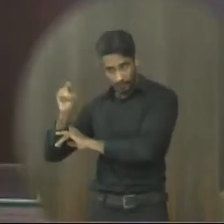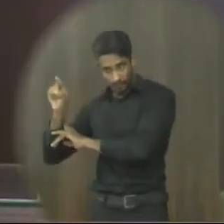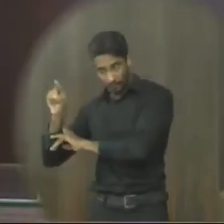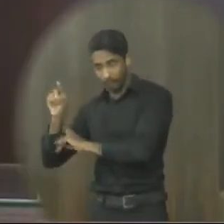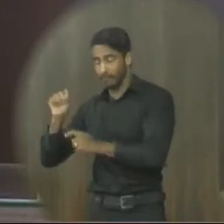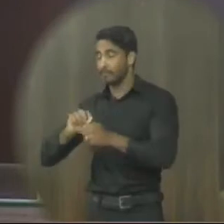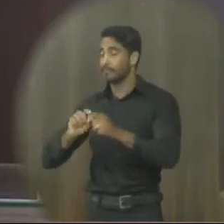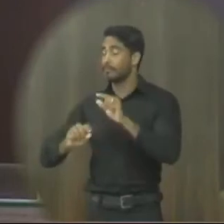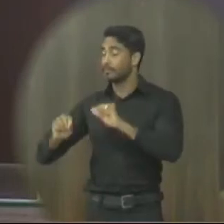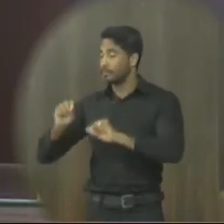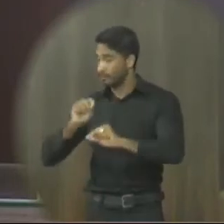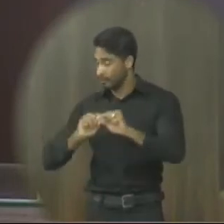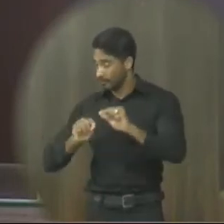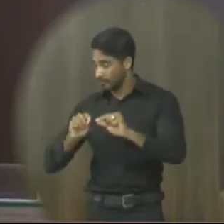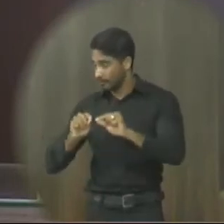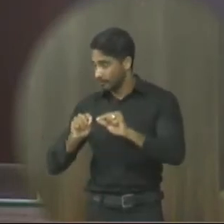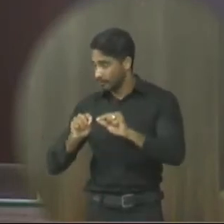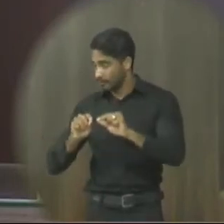que